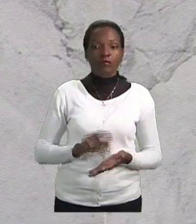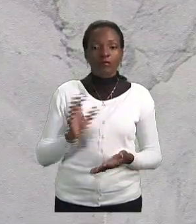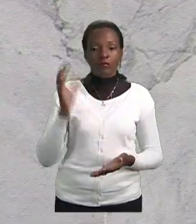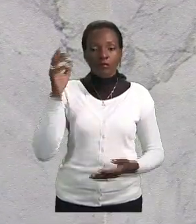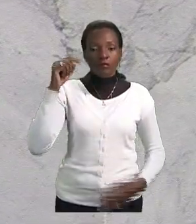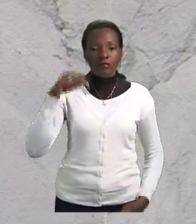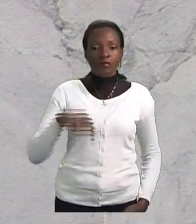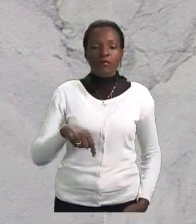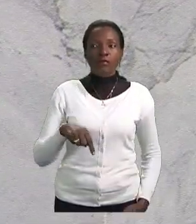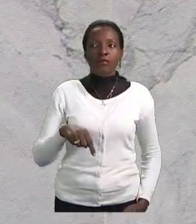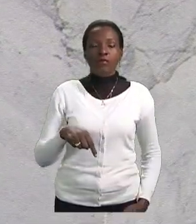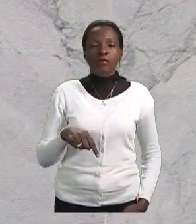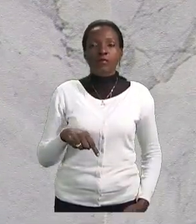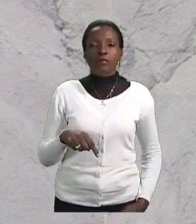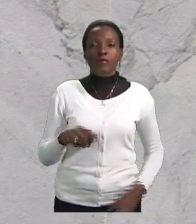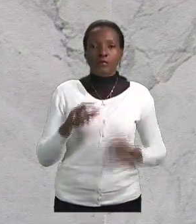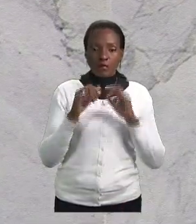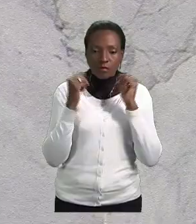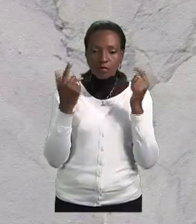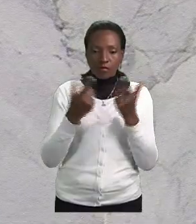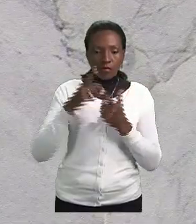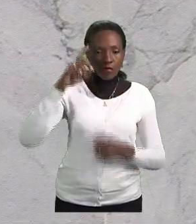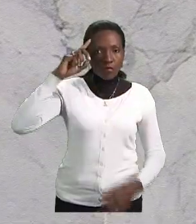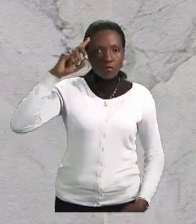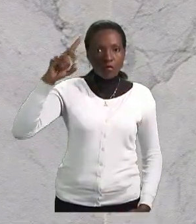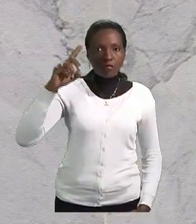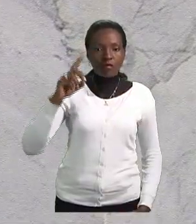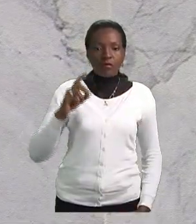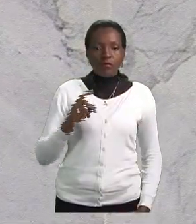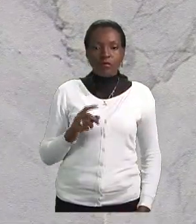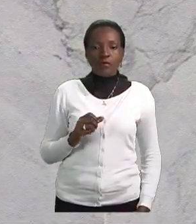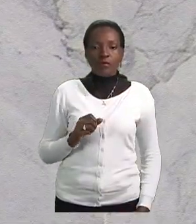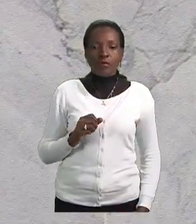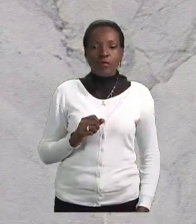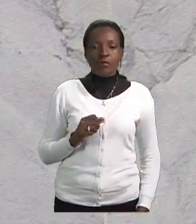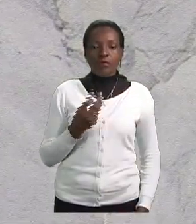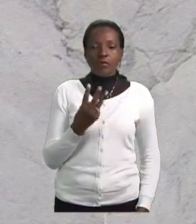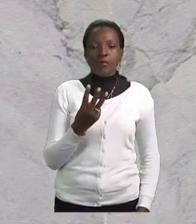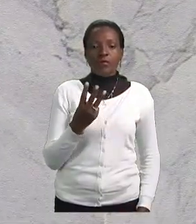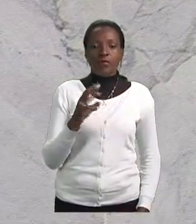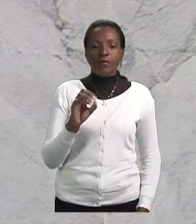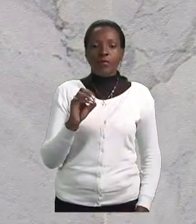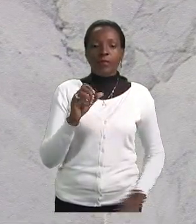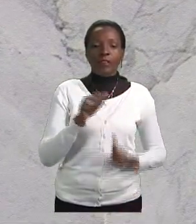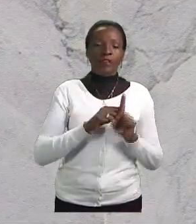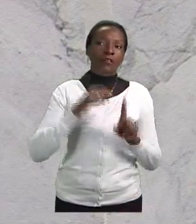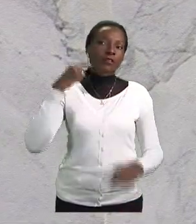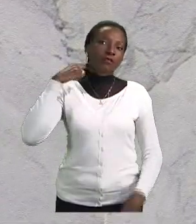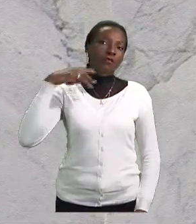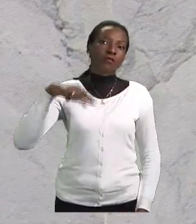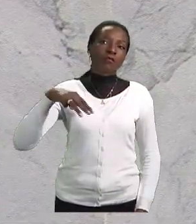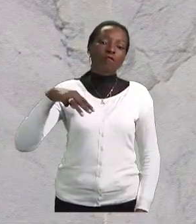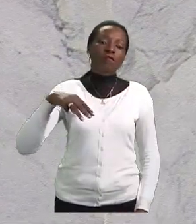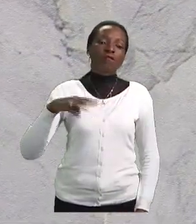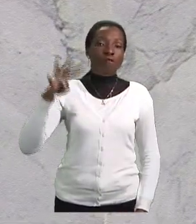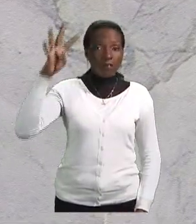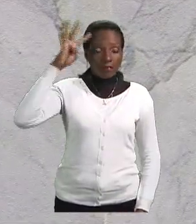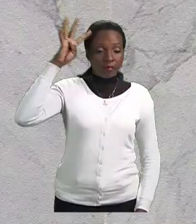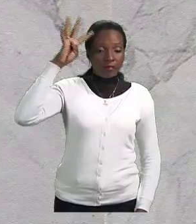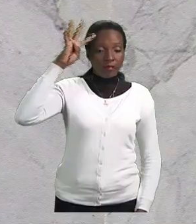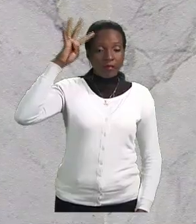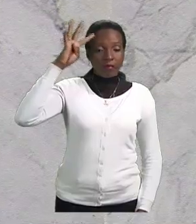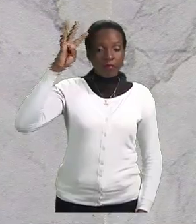nessa casa no dia 30 de maio foi quarta feira